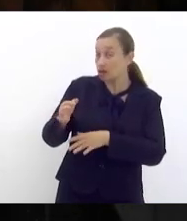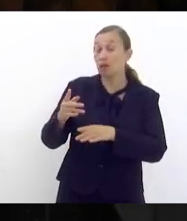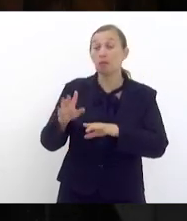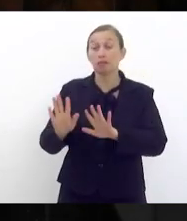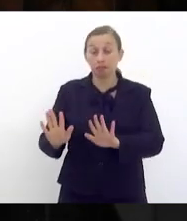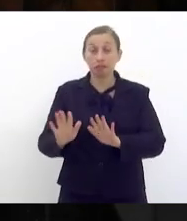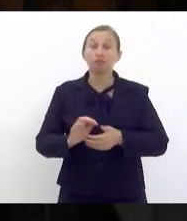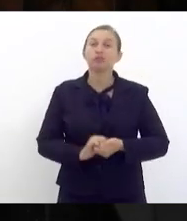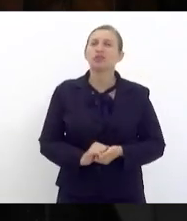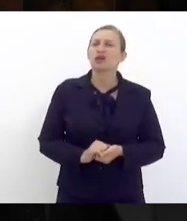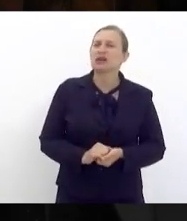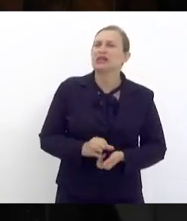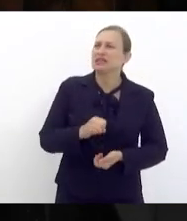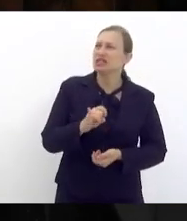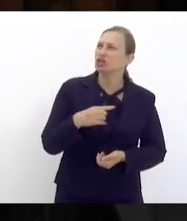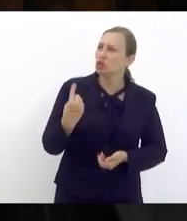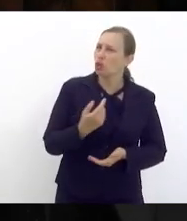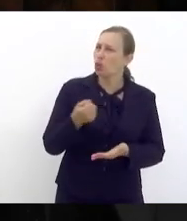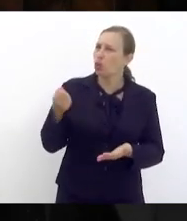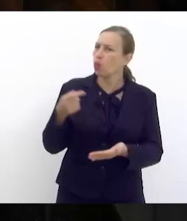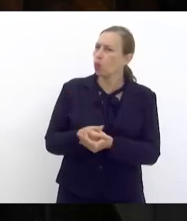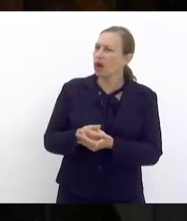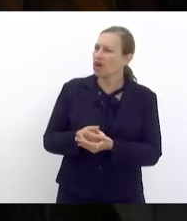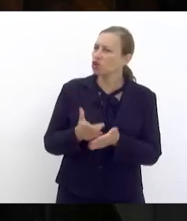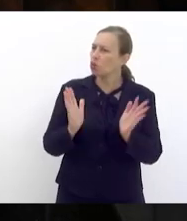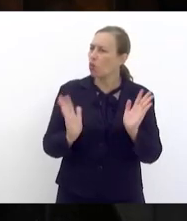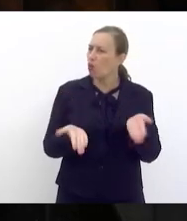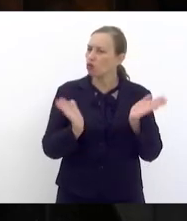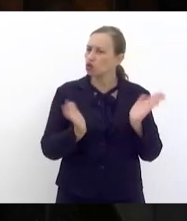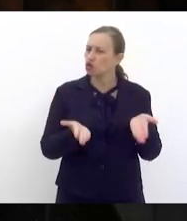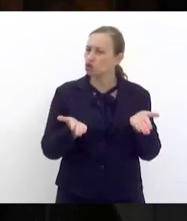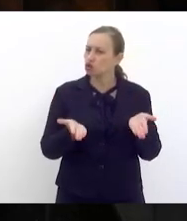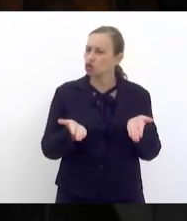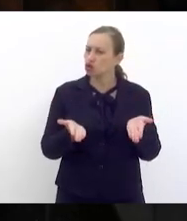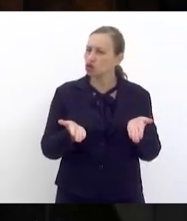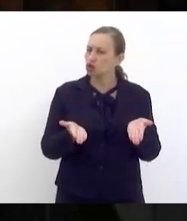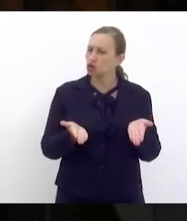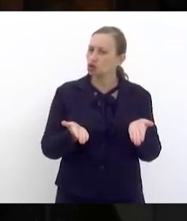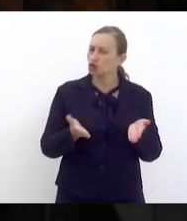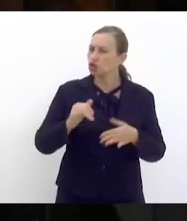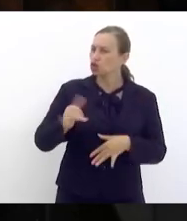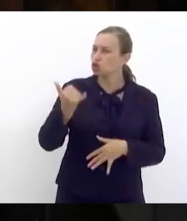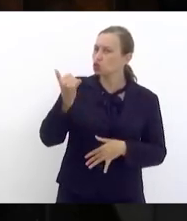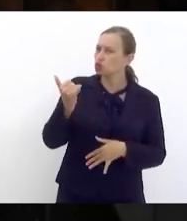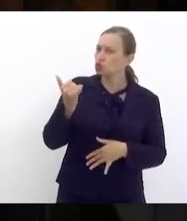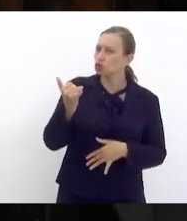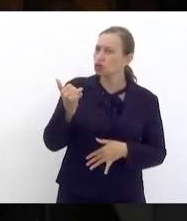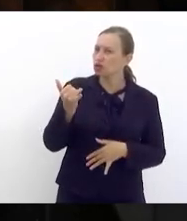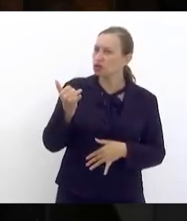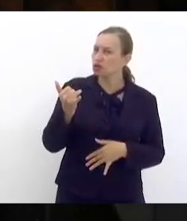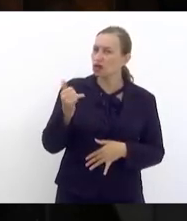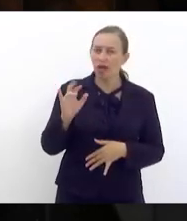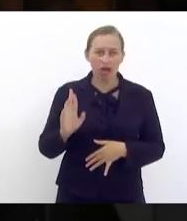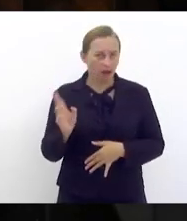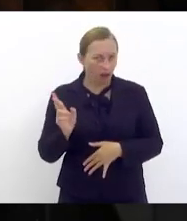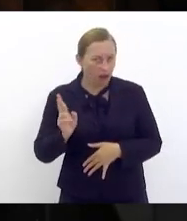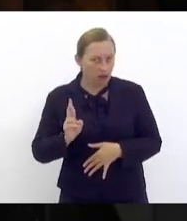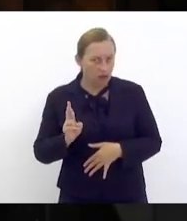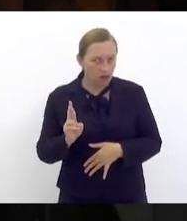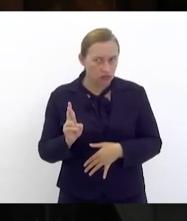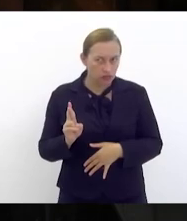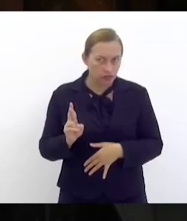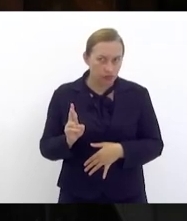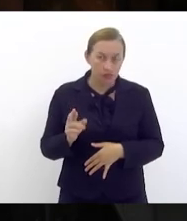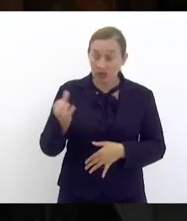tempo, se nós estamos pagando hoje a ponderação de juros reais